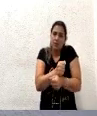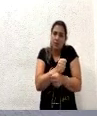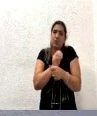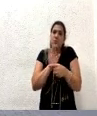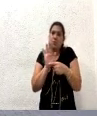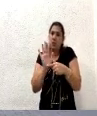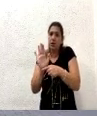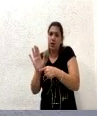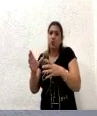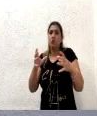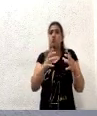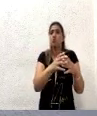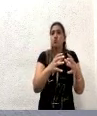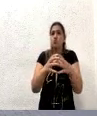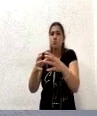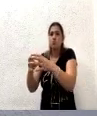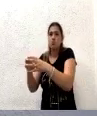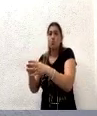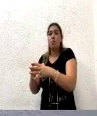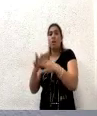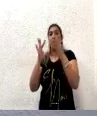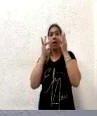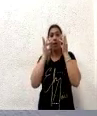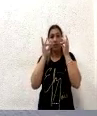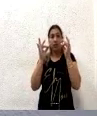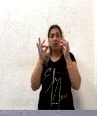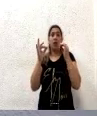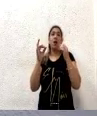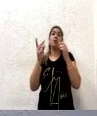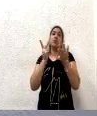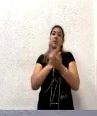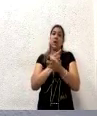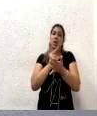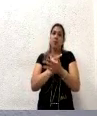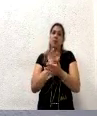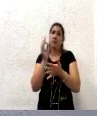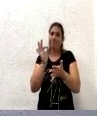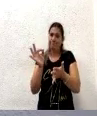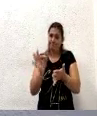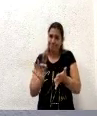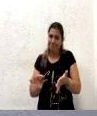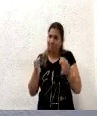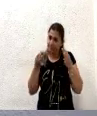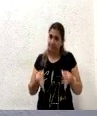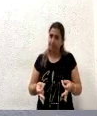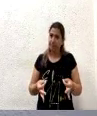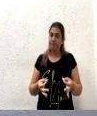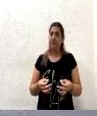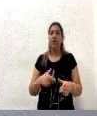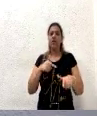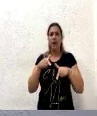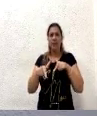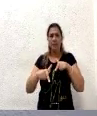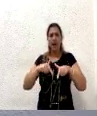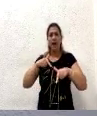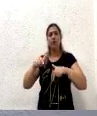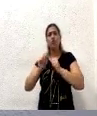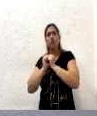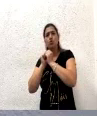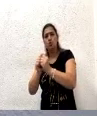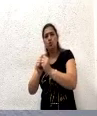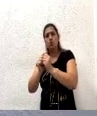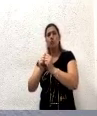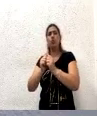as equipes para ler, para se alertar e para a gente fiscalizar. É por isso que a gente trabalha bastante com a enfermagem,